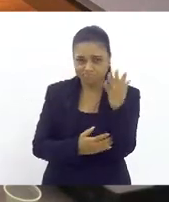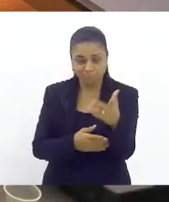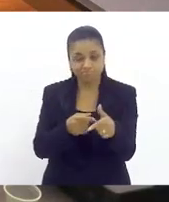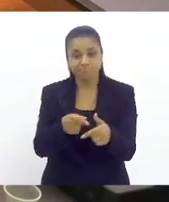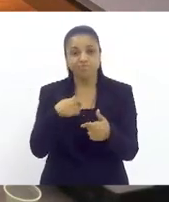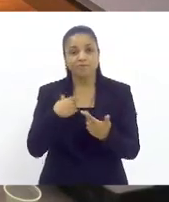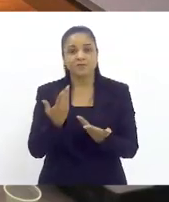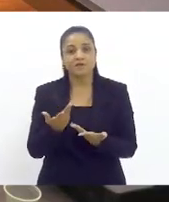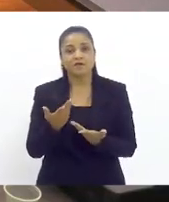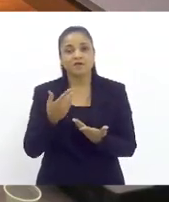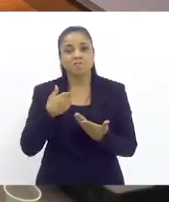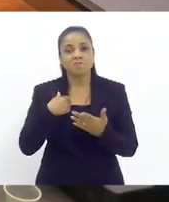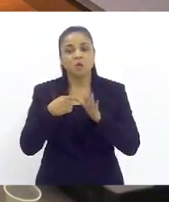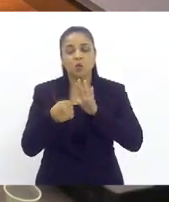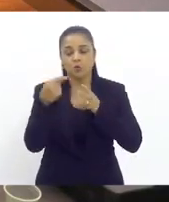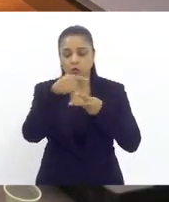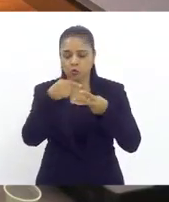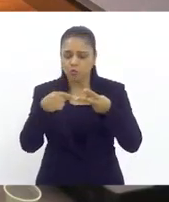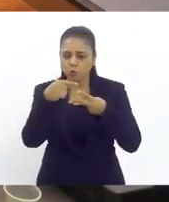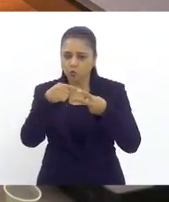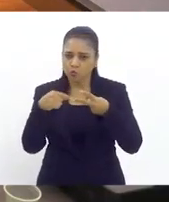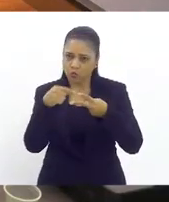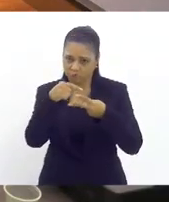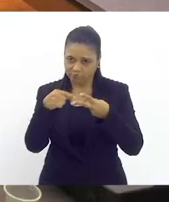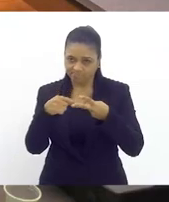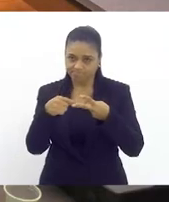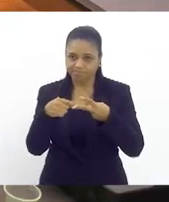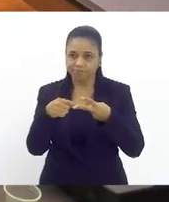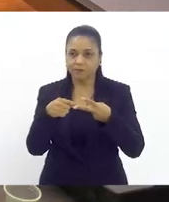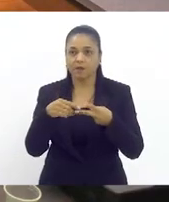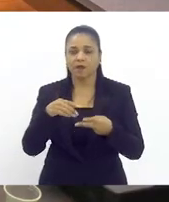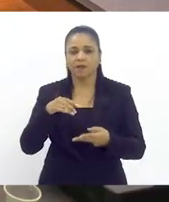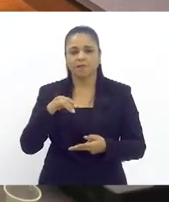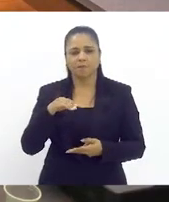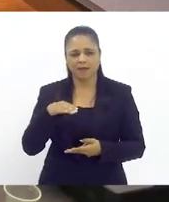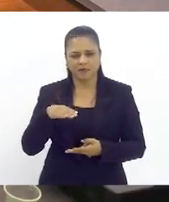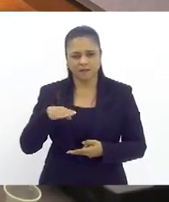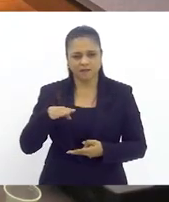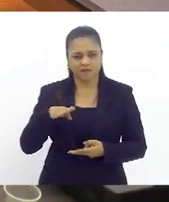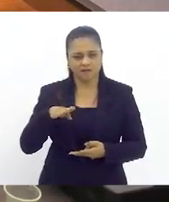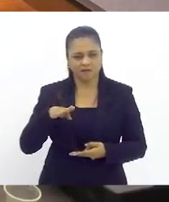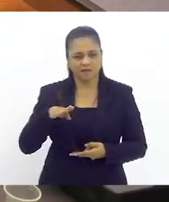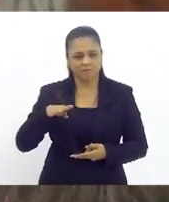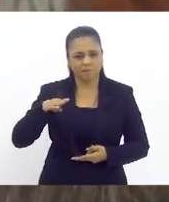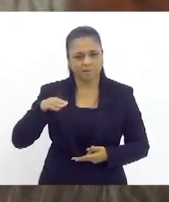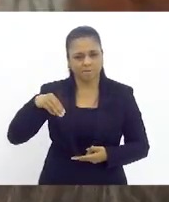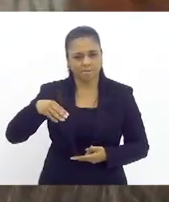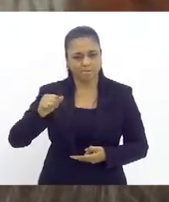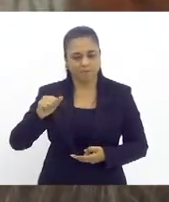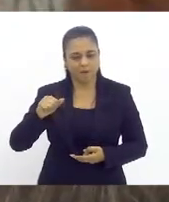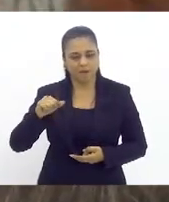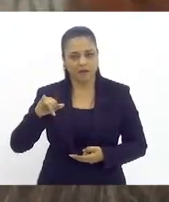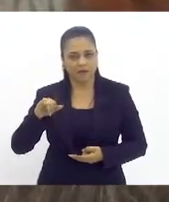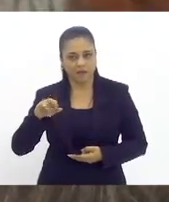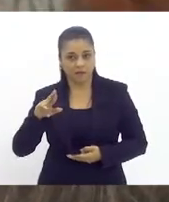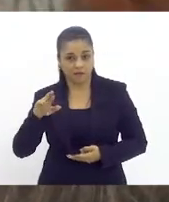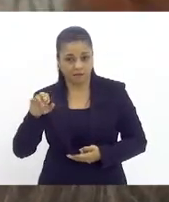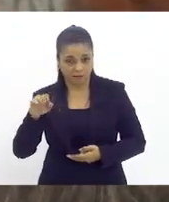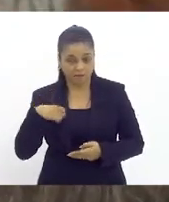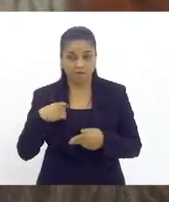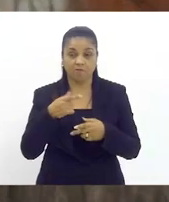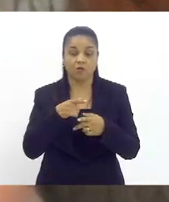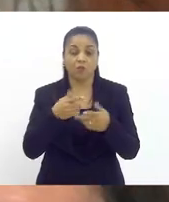duas ponderações muito rápido isso aqui Uma para Maria é uma pergunta de jornalística quanto que a cadeia de reflorestamento